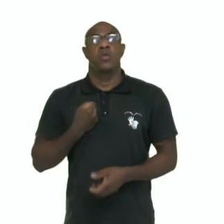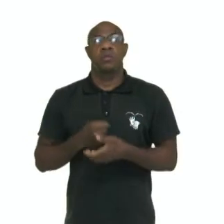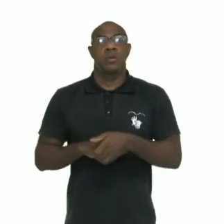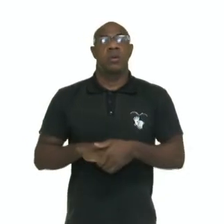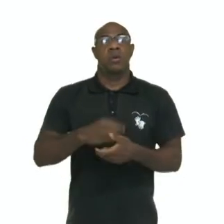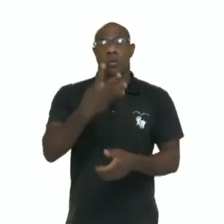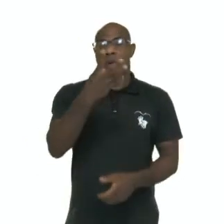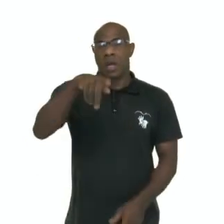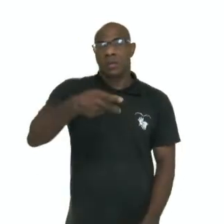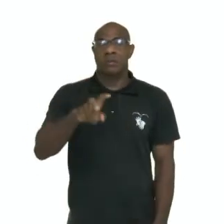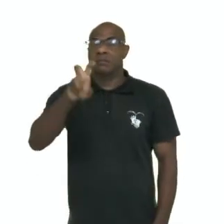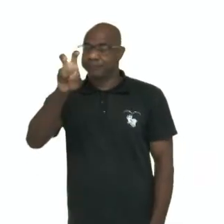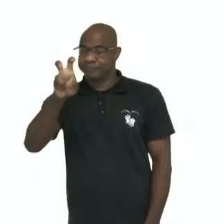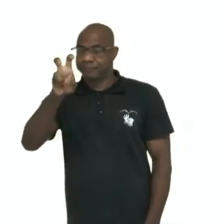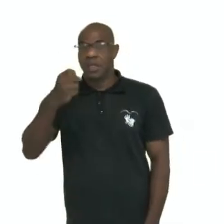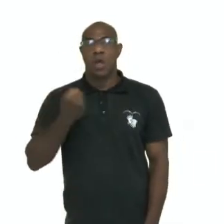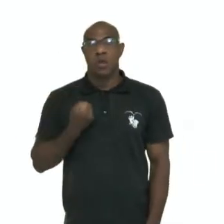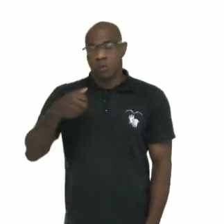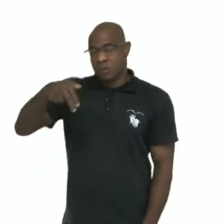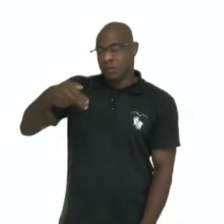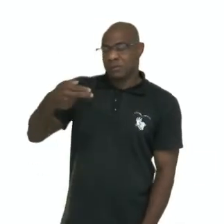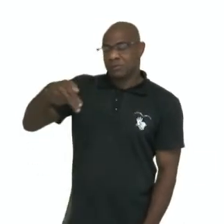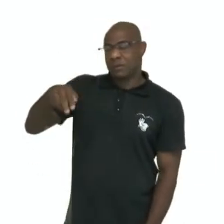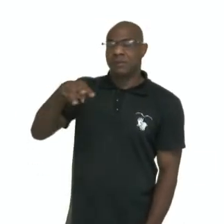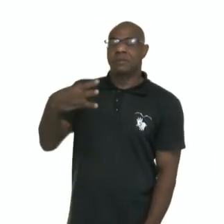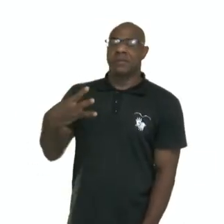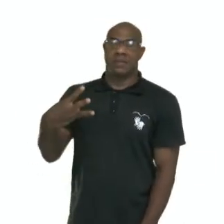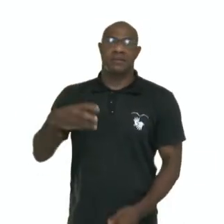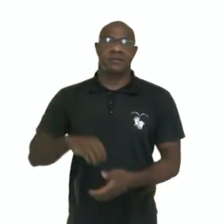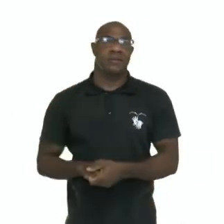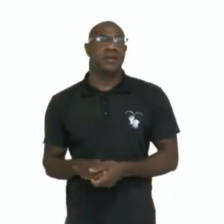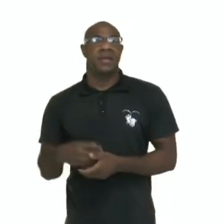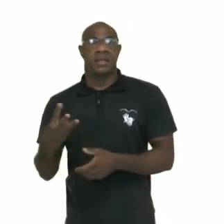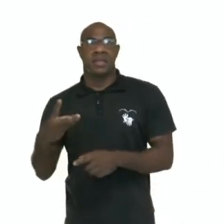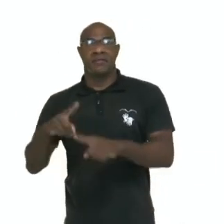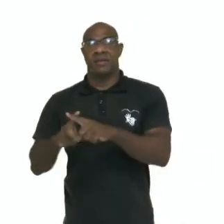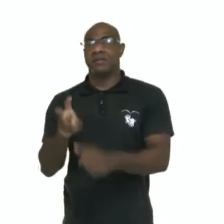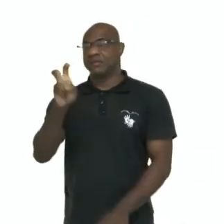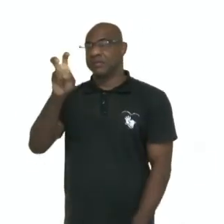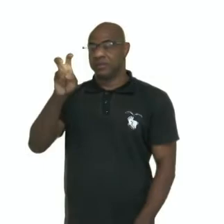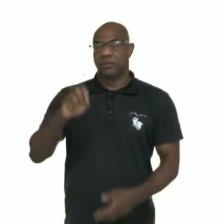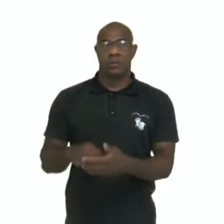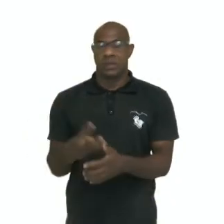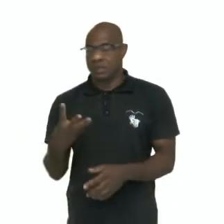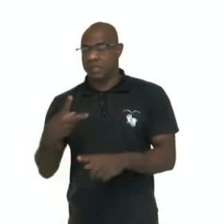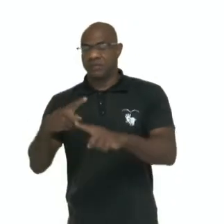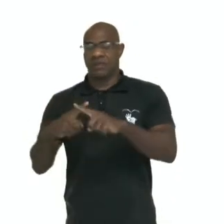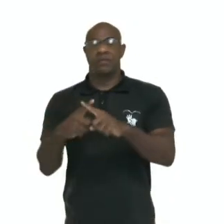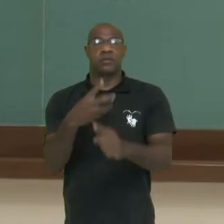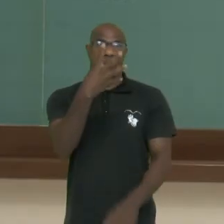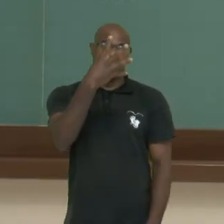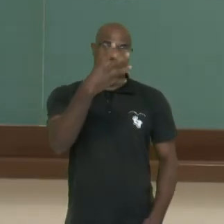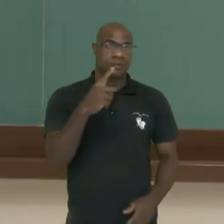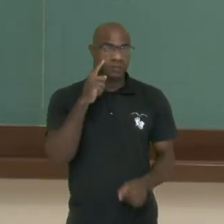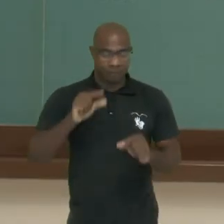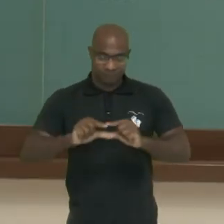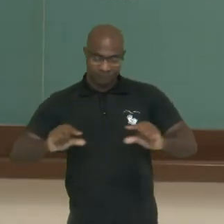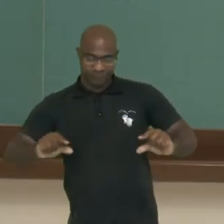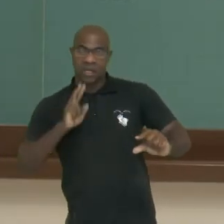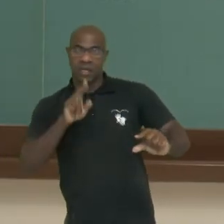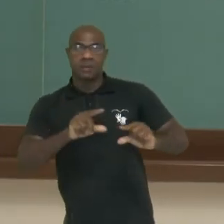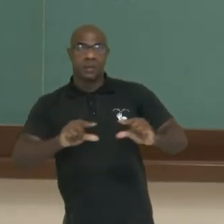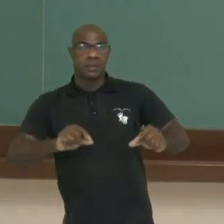por um número natural. 3 vezes 5 é 15, né? Subiu 1. 3 vezes 4, 12. Mais 1, 13. Então, vai dar